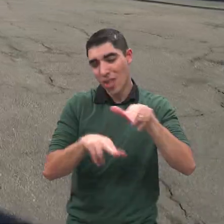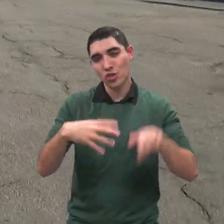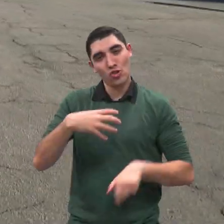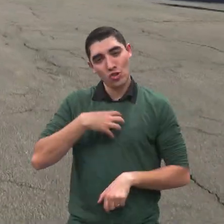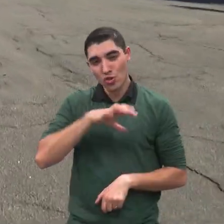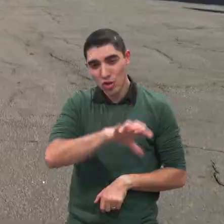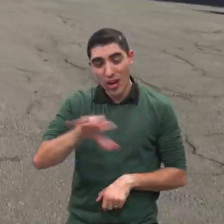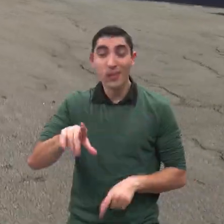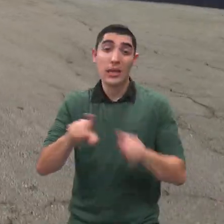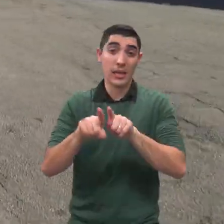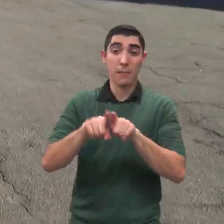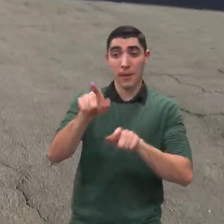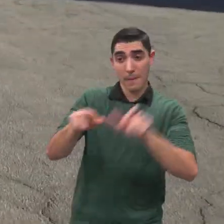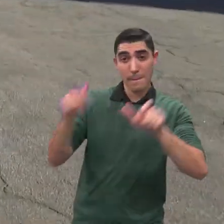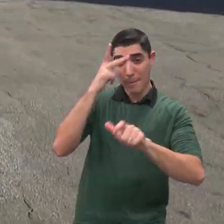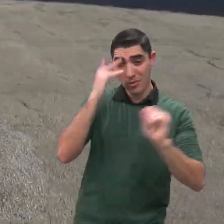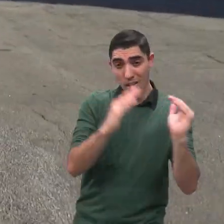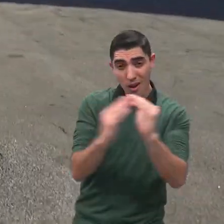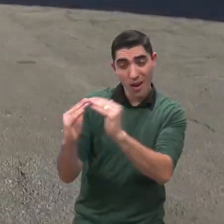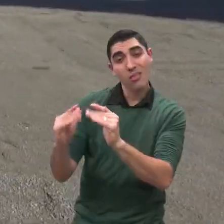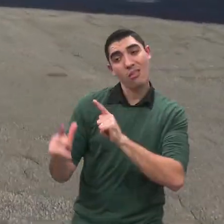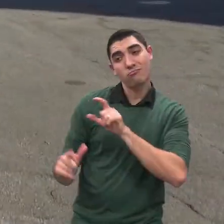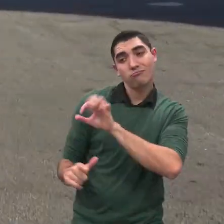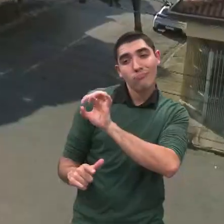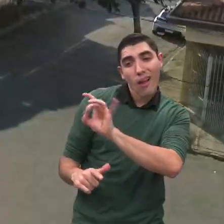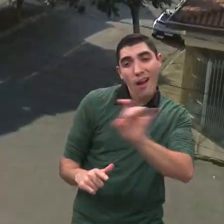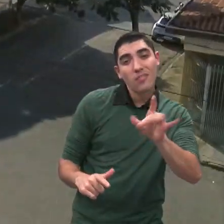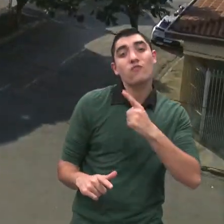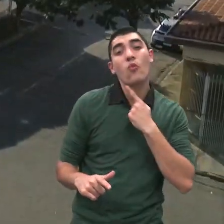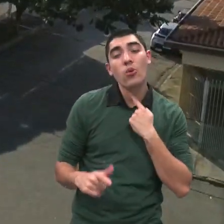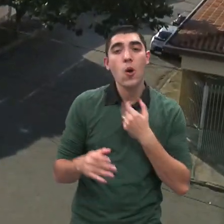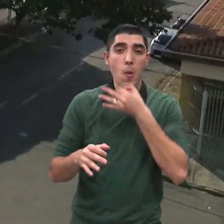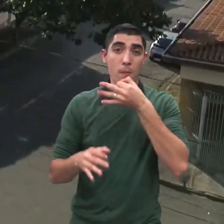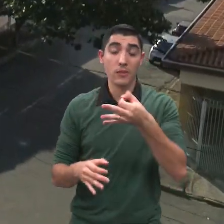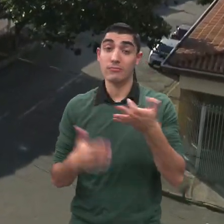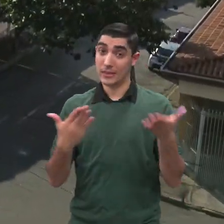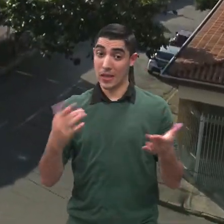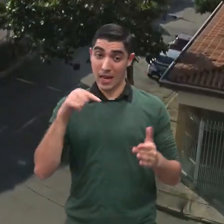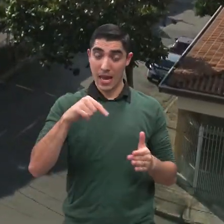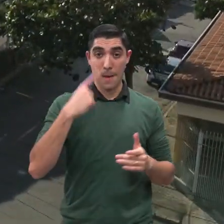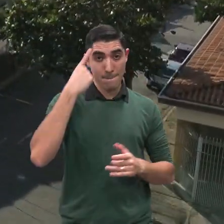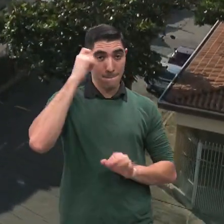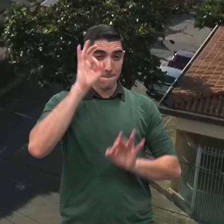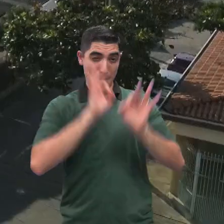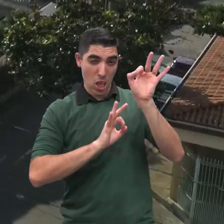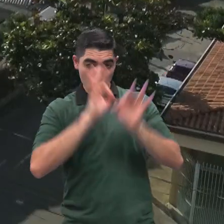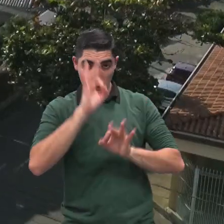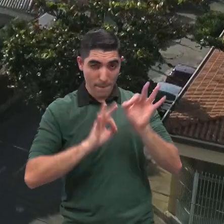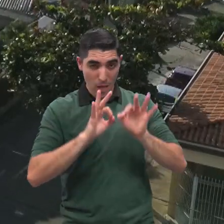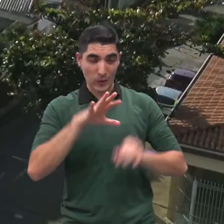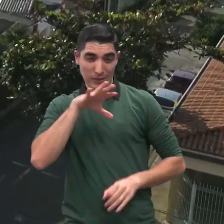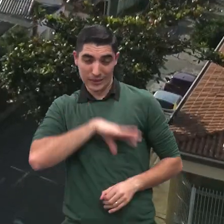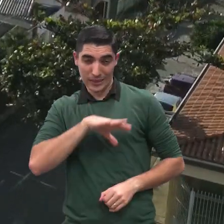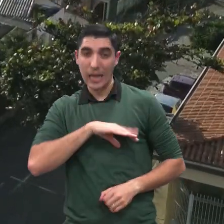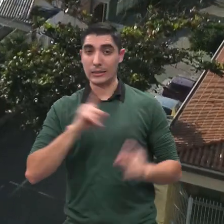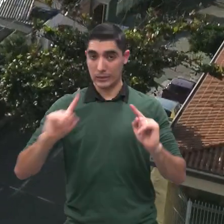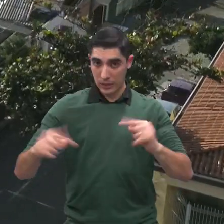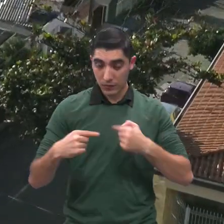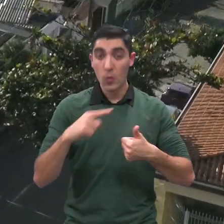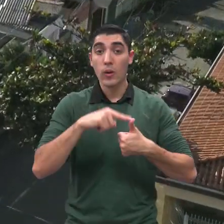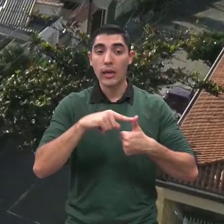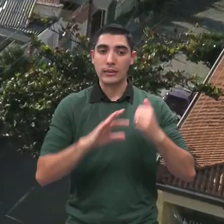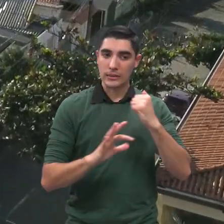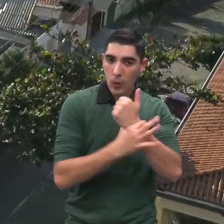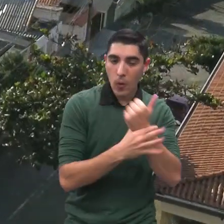necessidades e cada morador tem suas preferências. O desafio do planejamento urbano é equilibrar